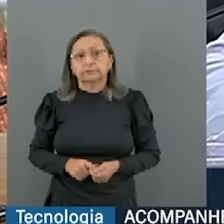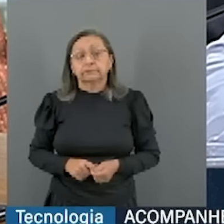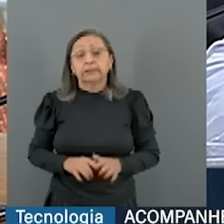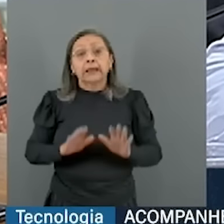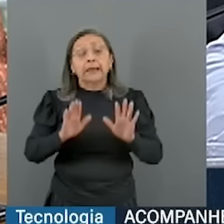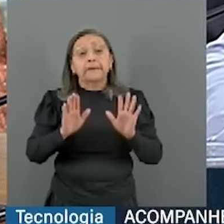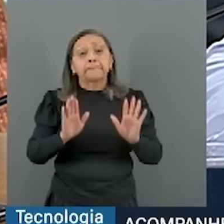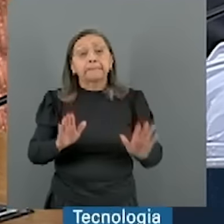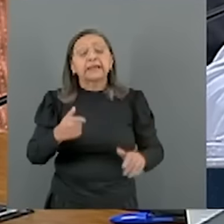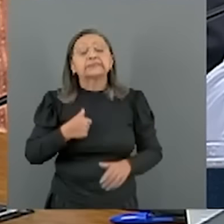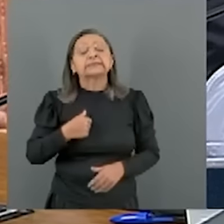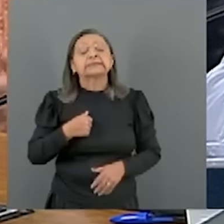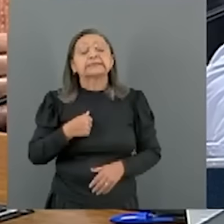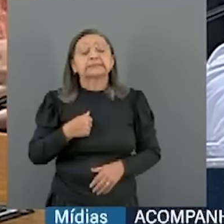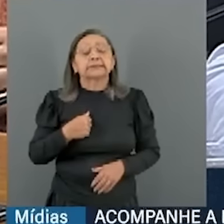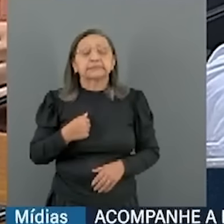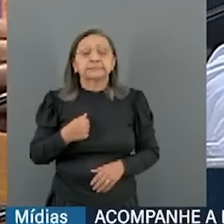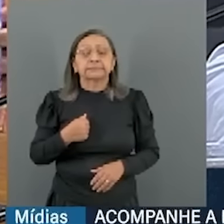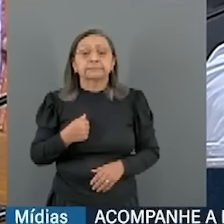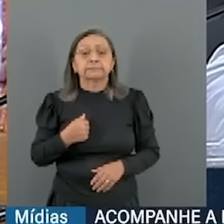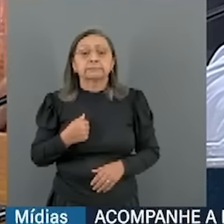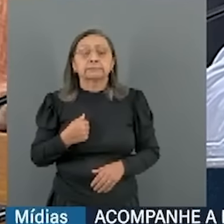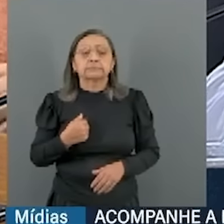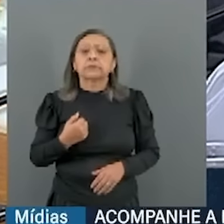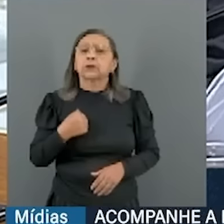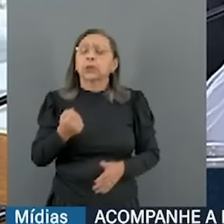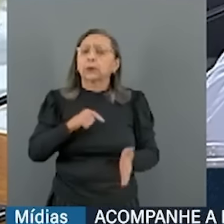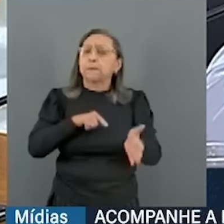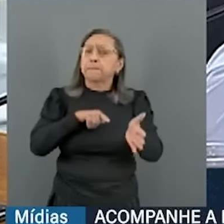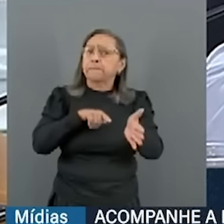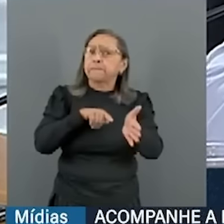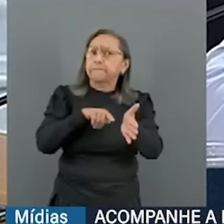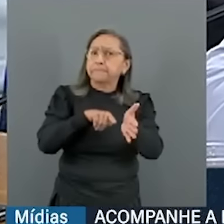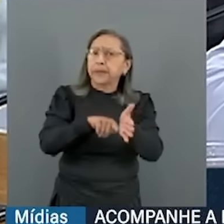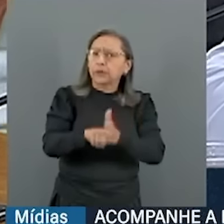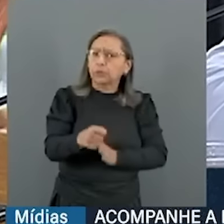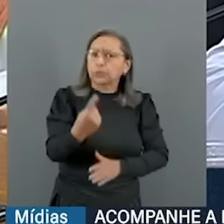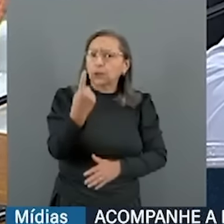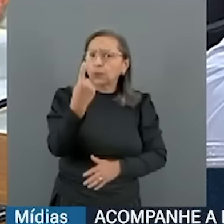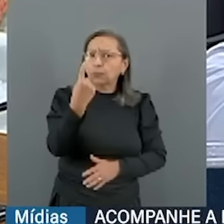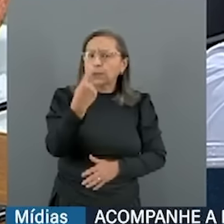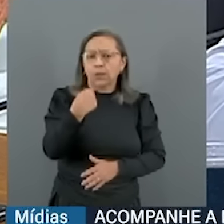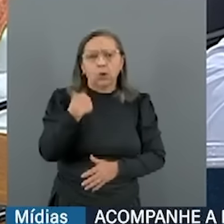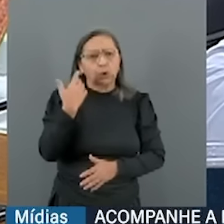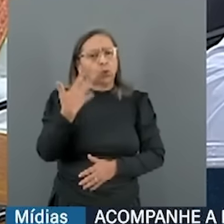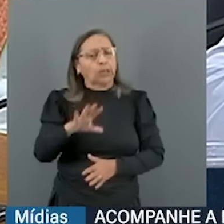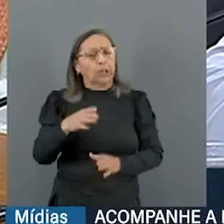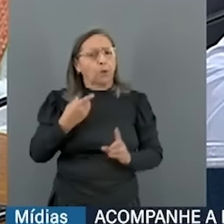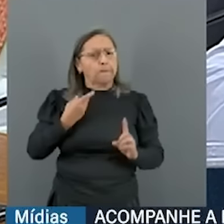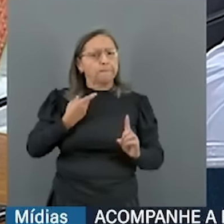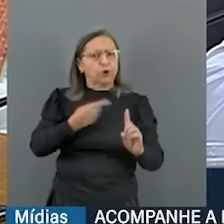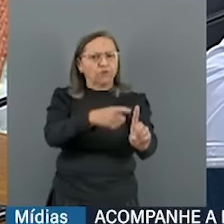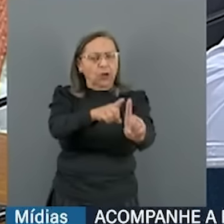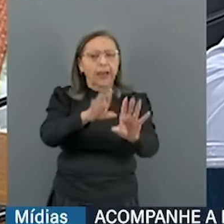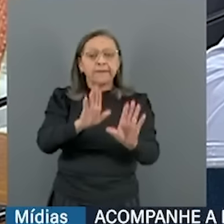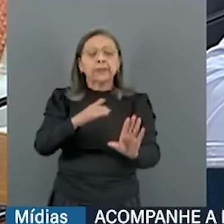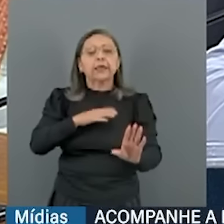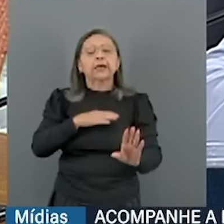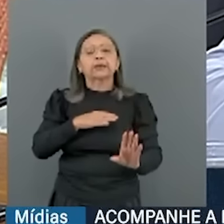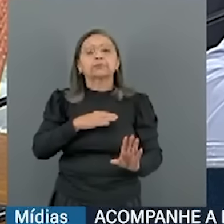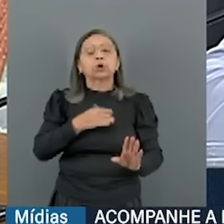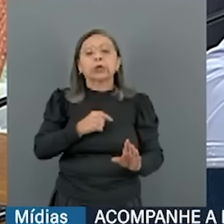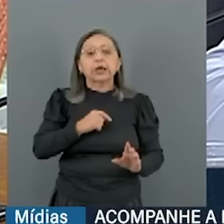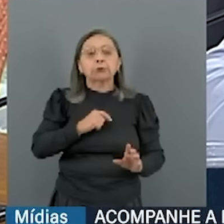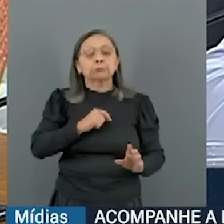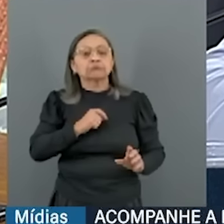Mas eu quero encerrar fazendo uma pergunta. Não quero lhe avexar, mas quero provocar a sua